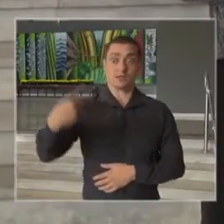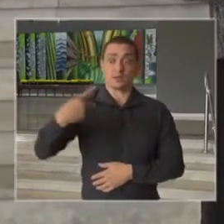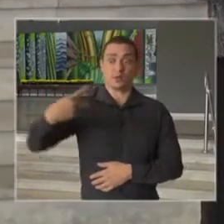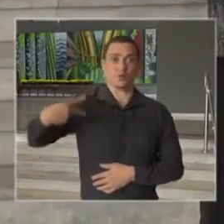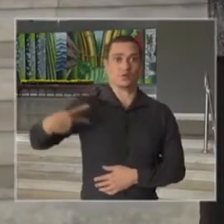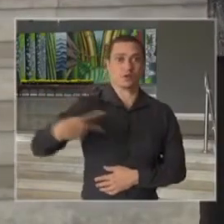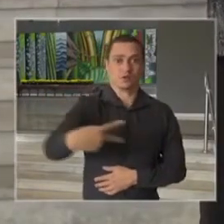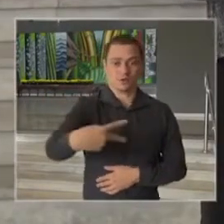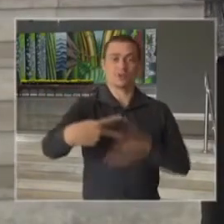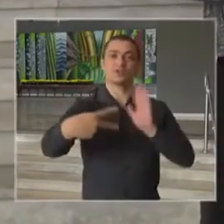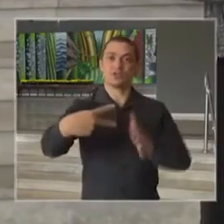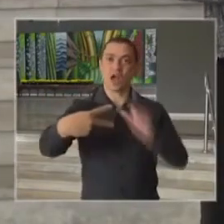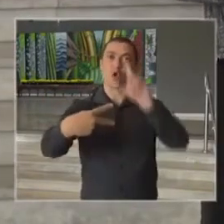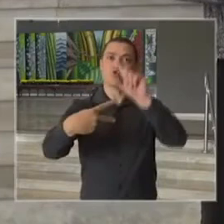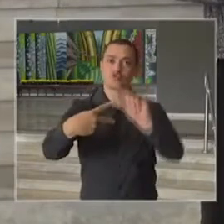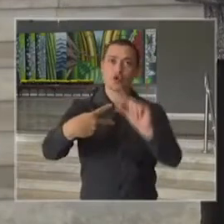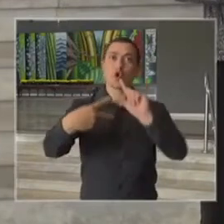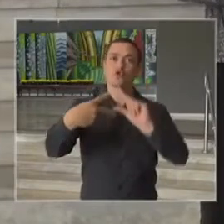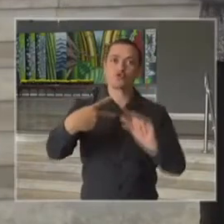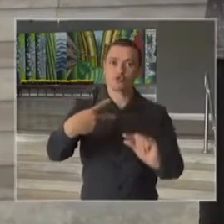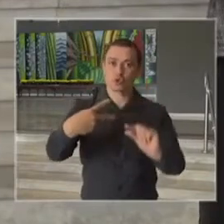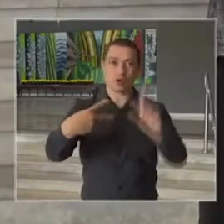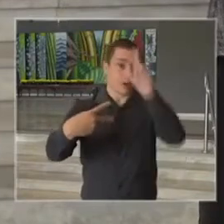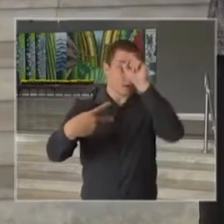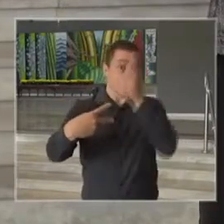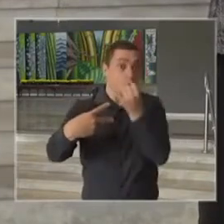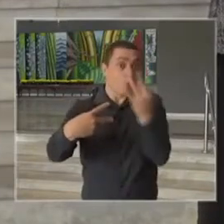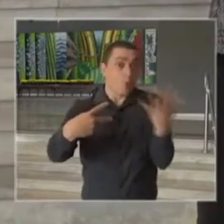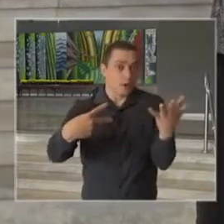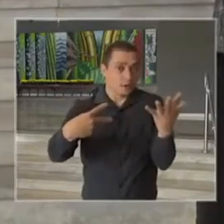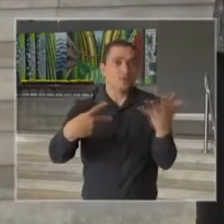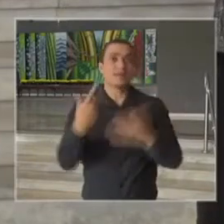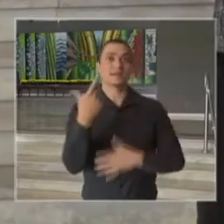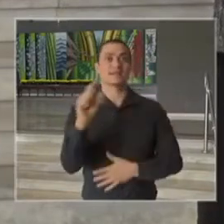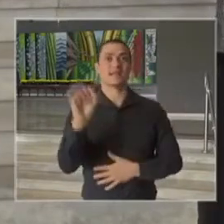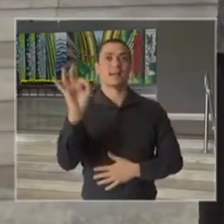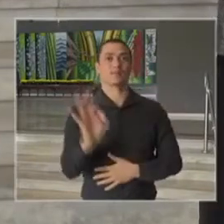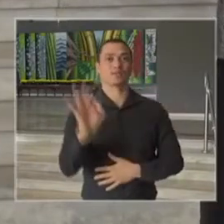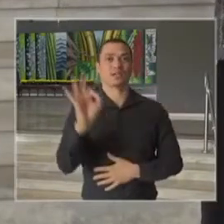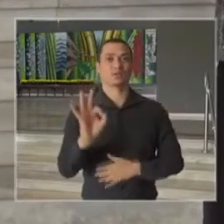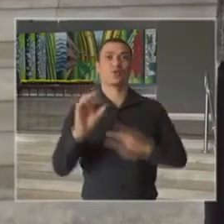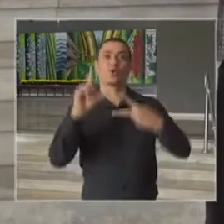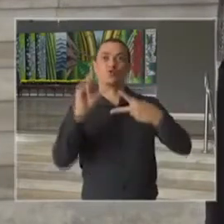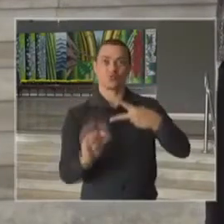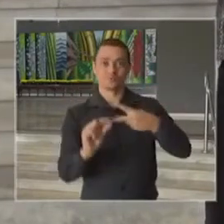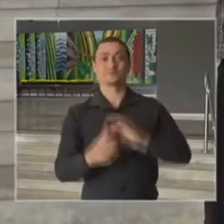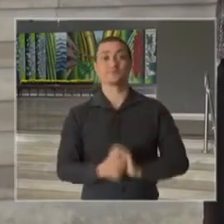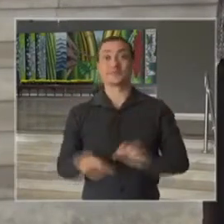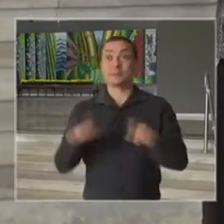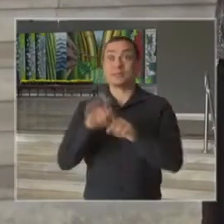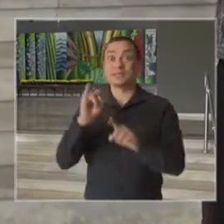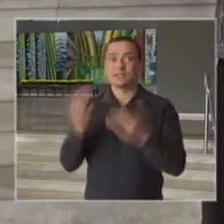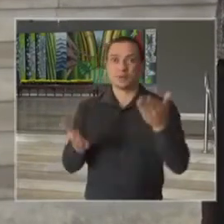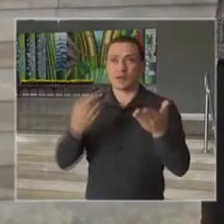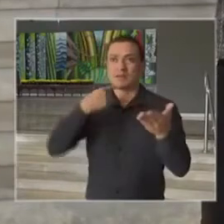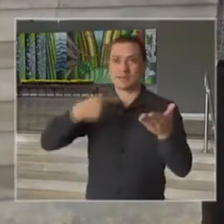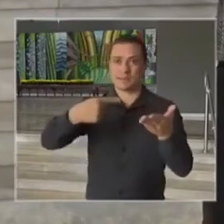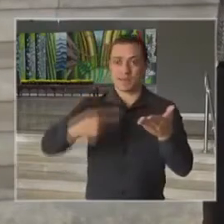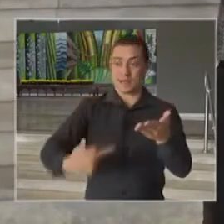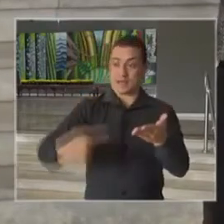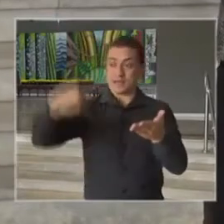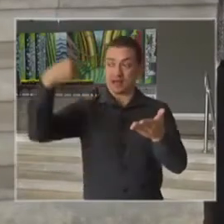no percentual de internações, baixamos 10% o número de internações e, se comparar da semana